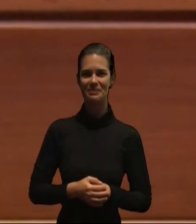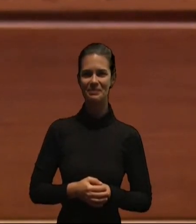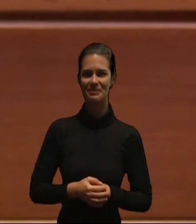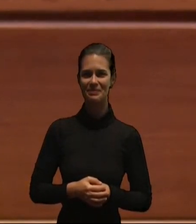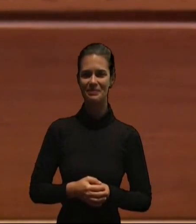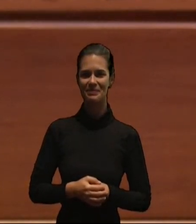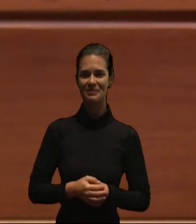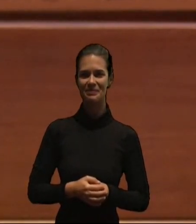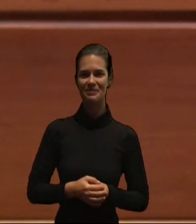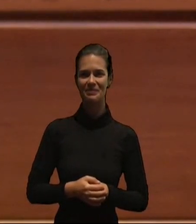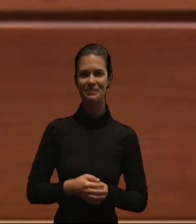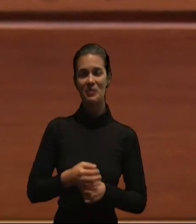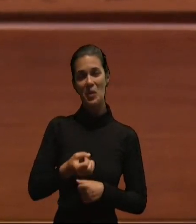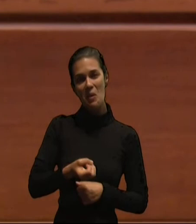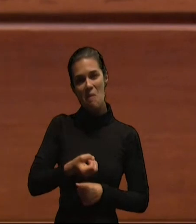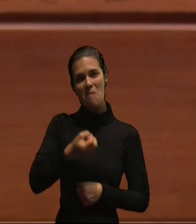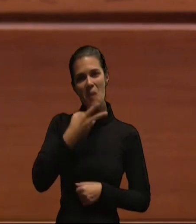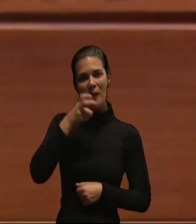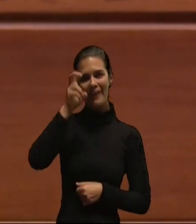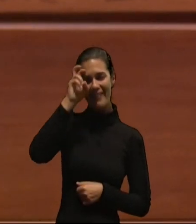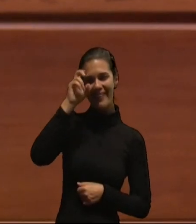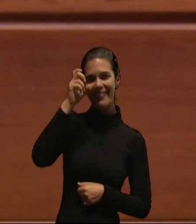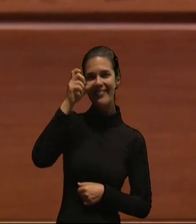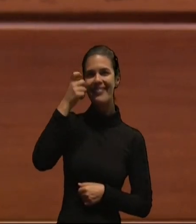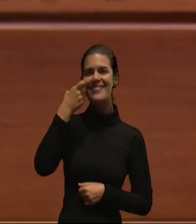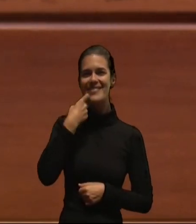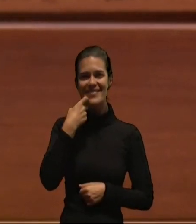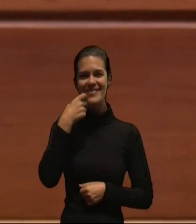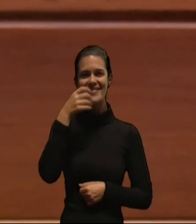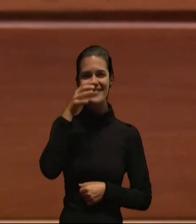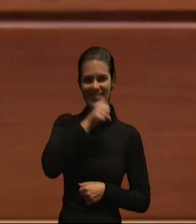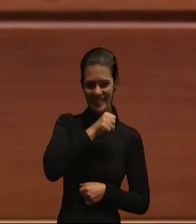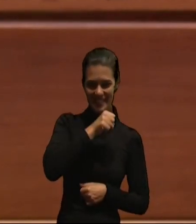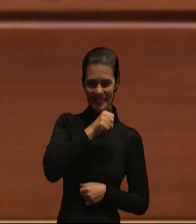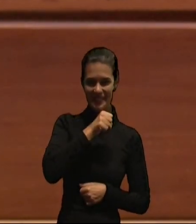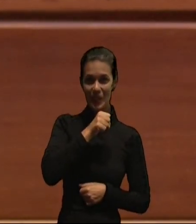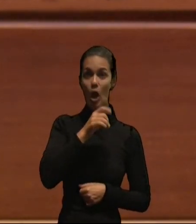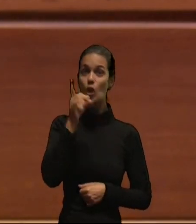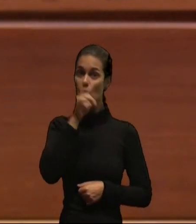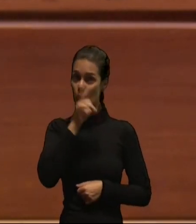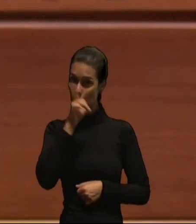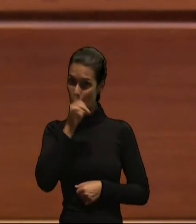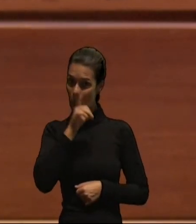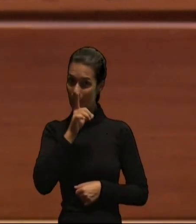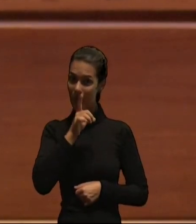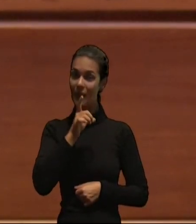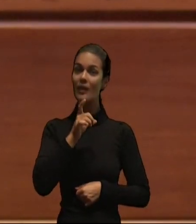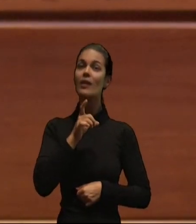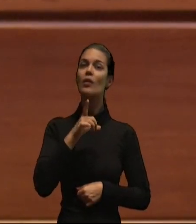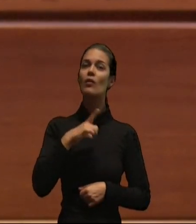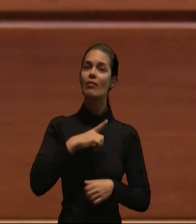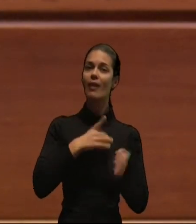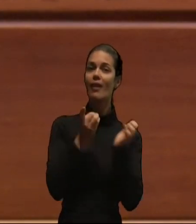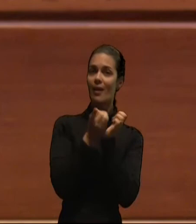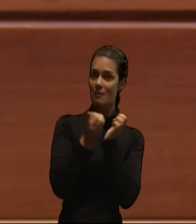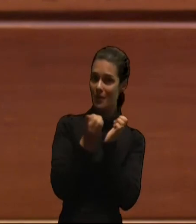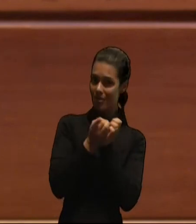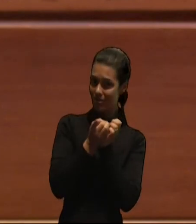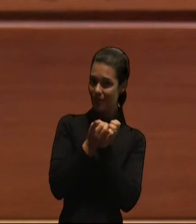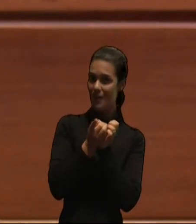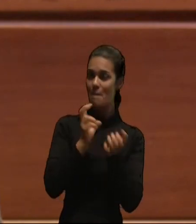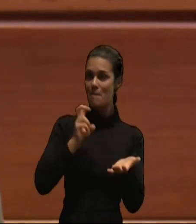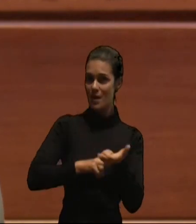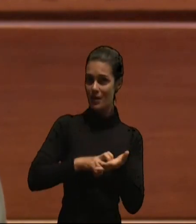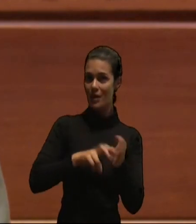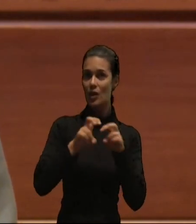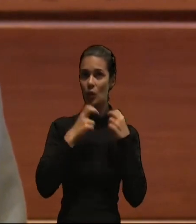uma excelente término de semana, e nos vemos no próximo domingo pela manhã na escola dominical, no culto e à noite também. Que Deus o